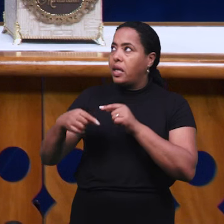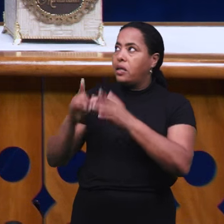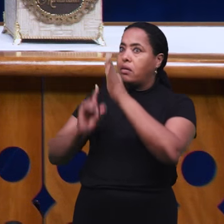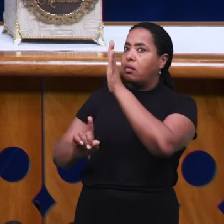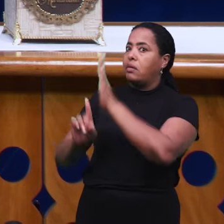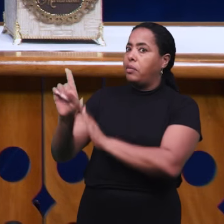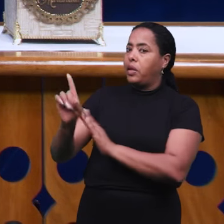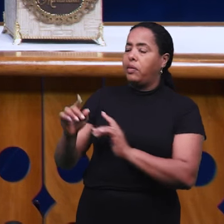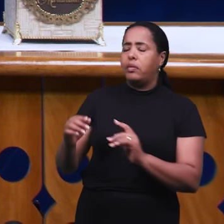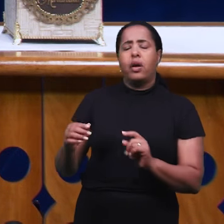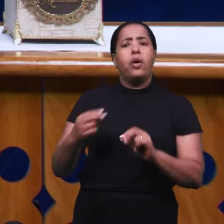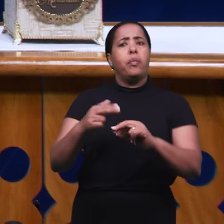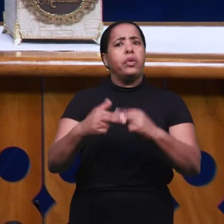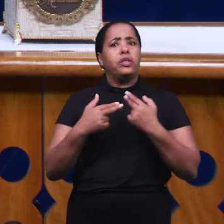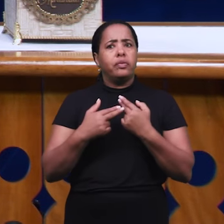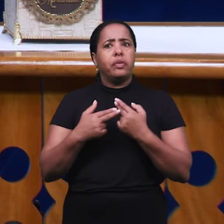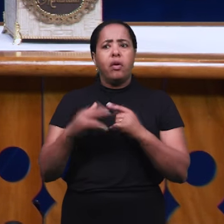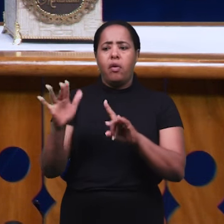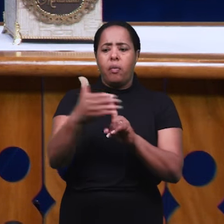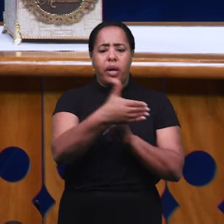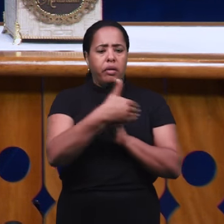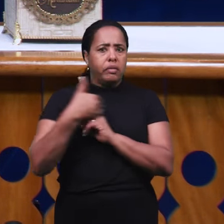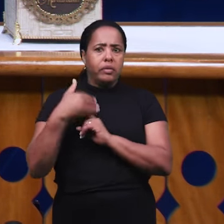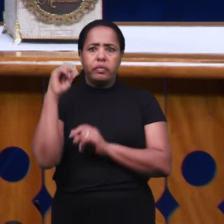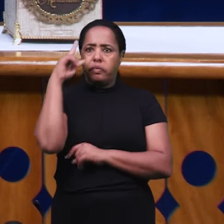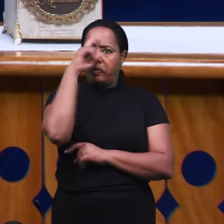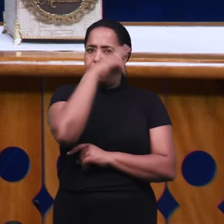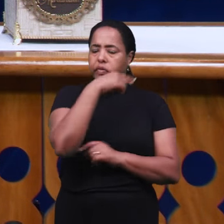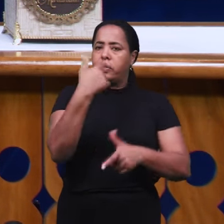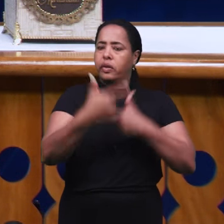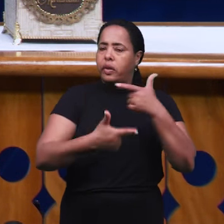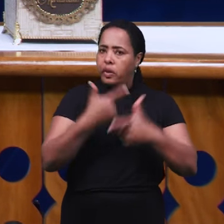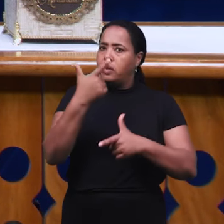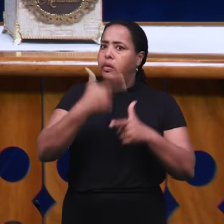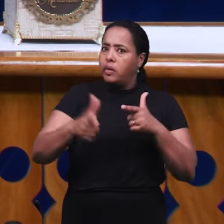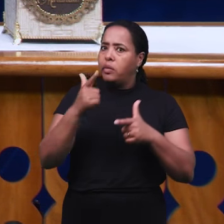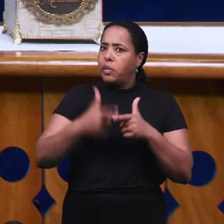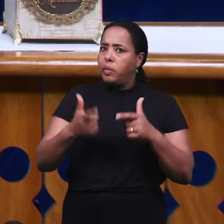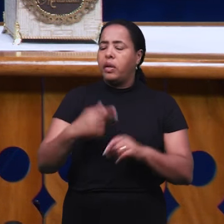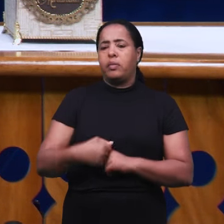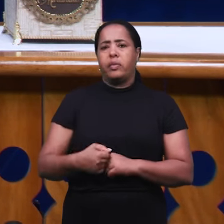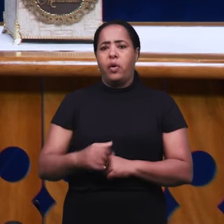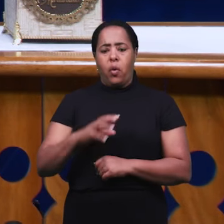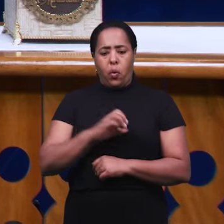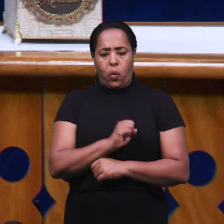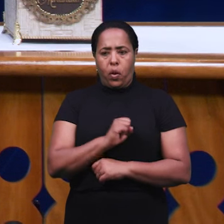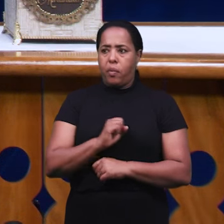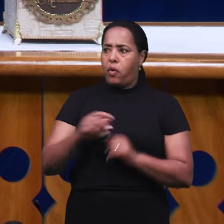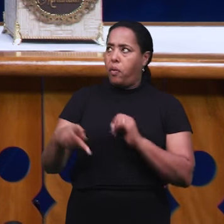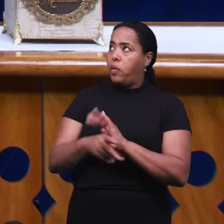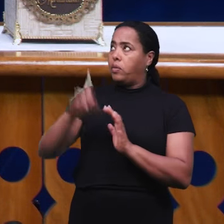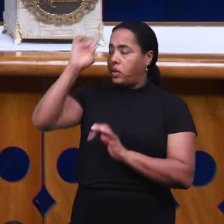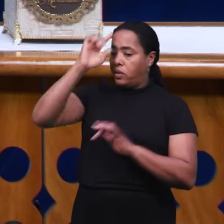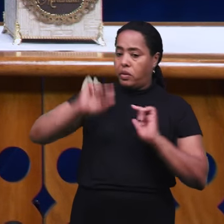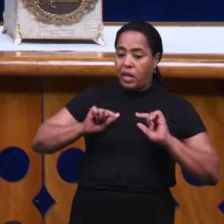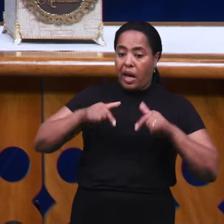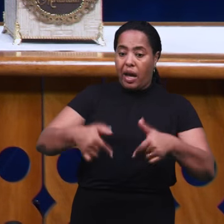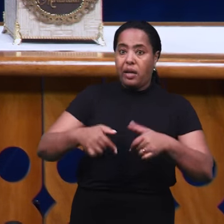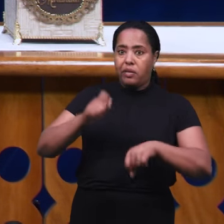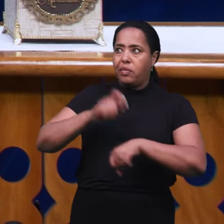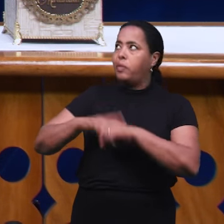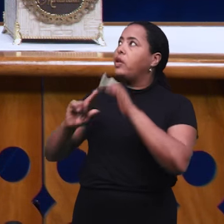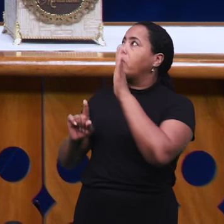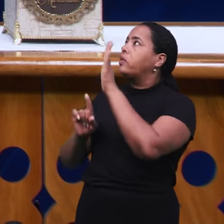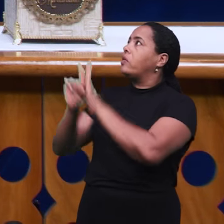para nos livrar de muitas dificuldades e de problemas. É o amor de Deus que se manifesta quando nós consultamos. É